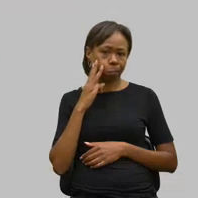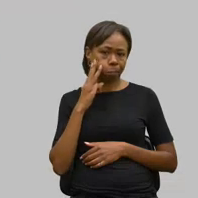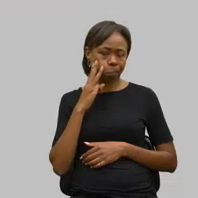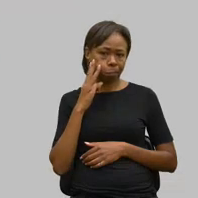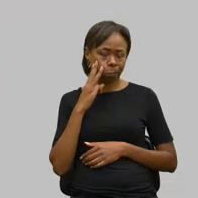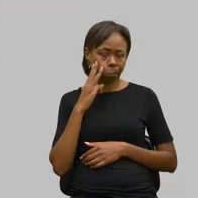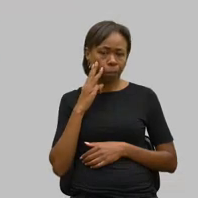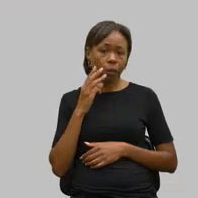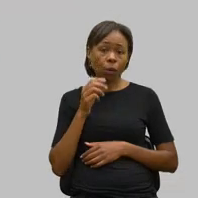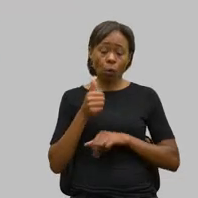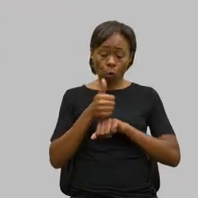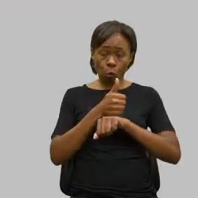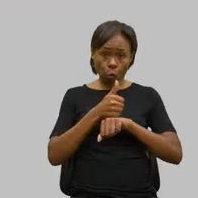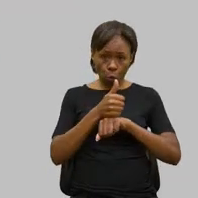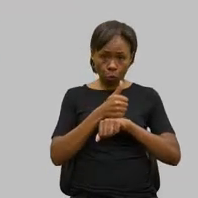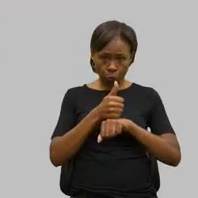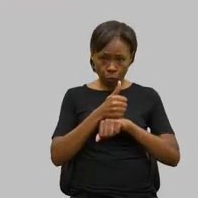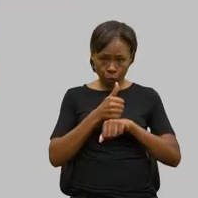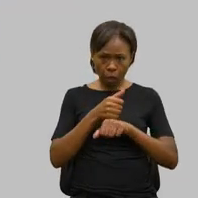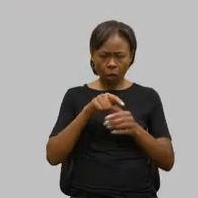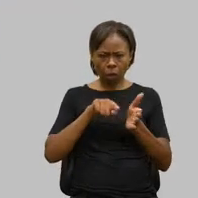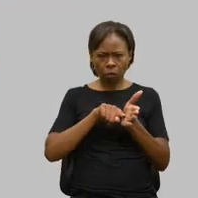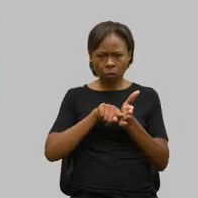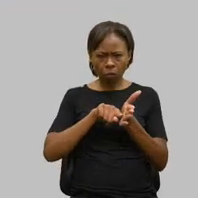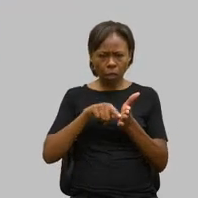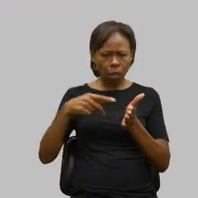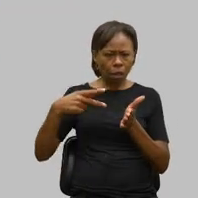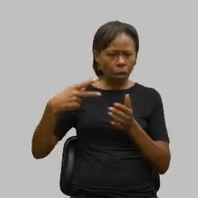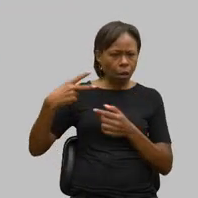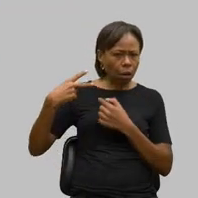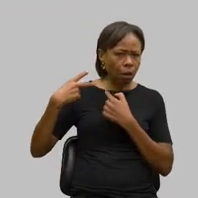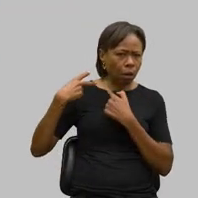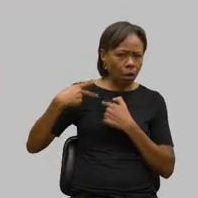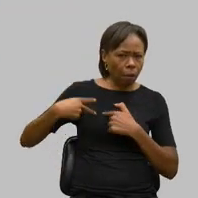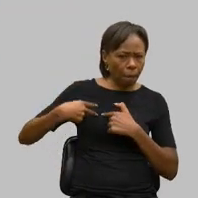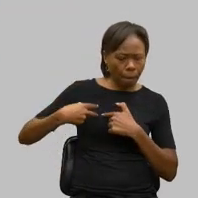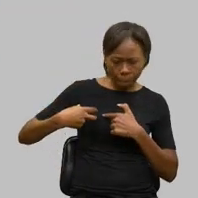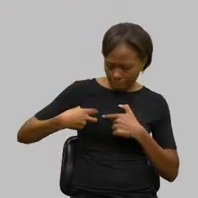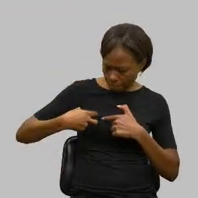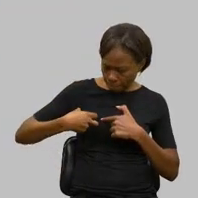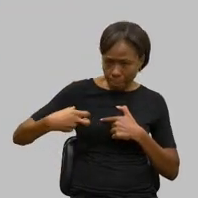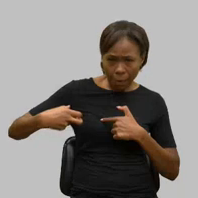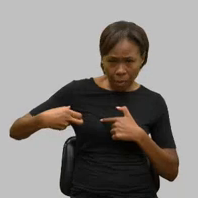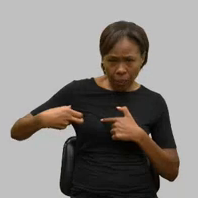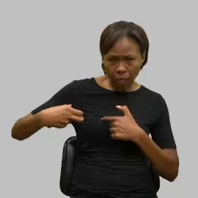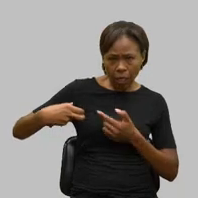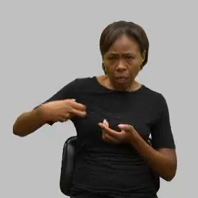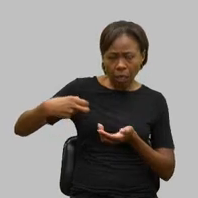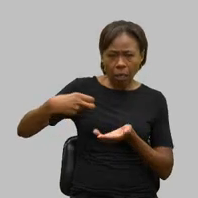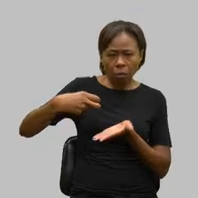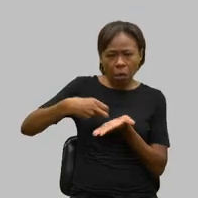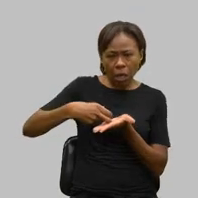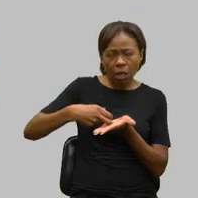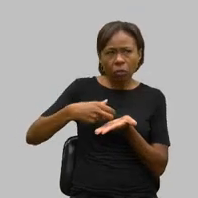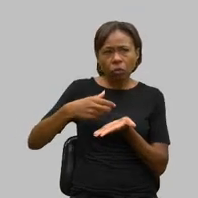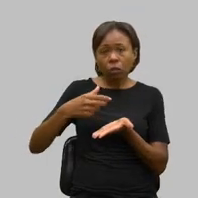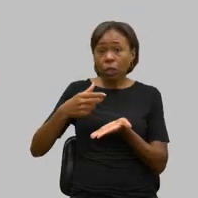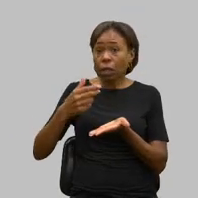o profissional para fazer uma biópsia consciente, experiente, de mama, mais ou menos R$ 220,00.